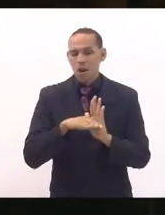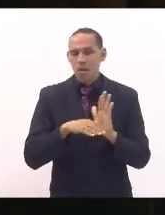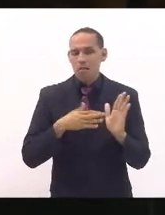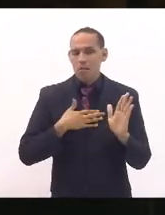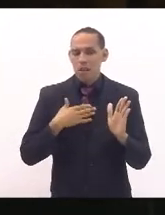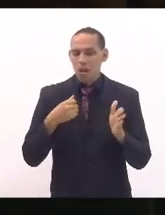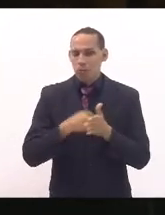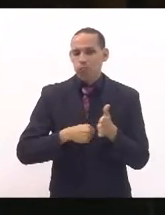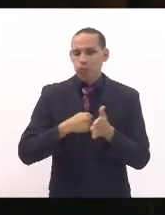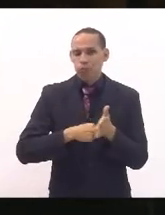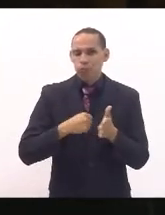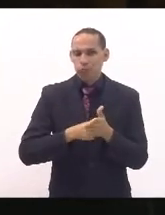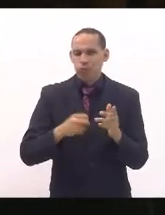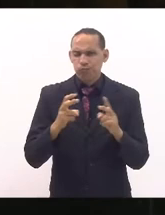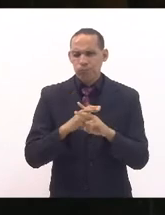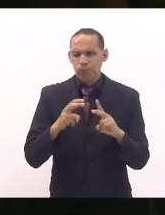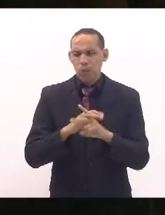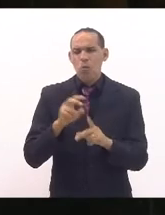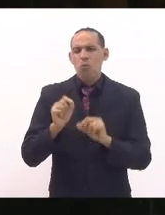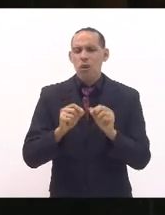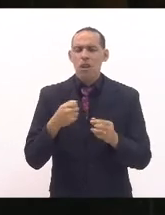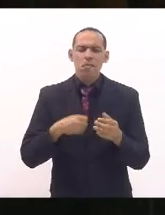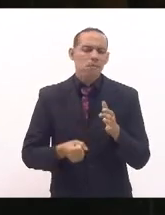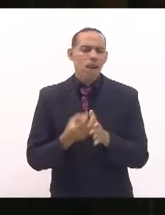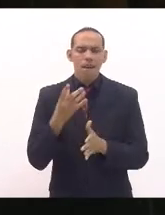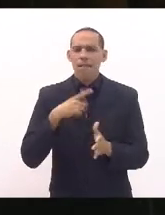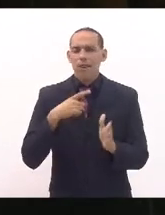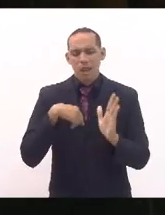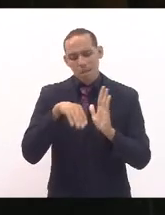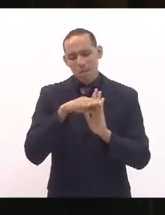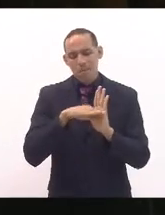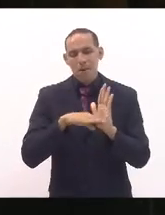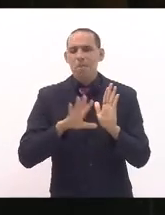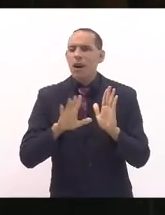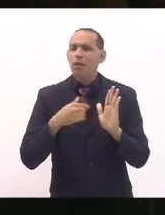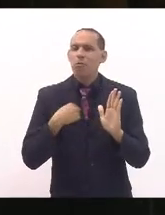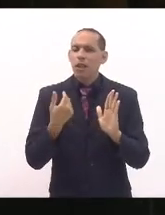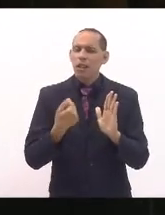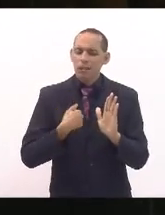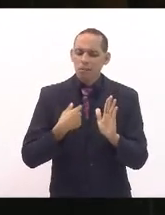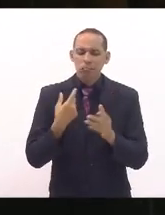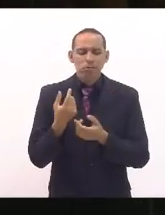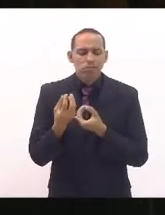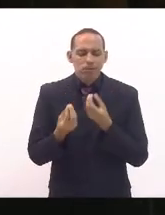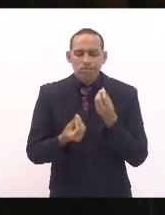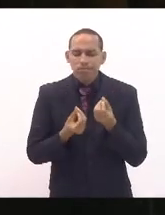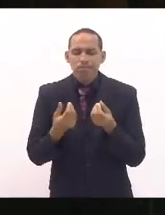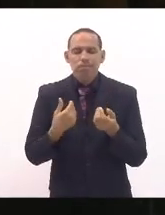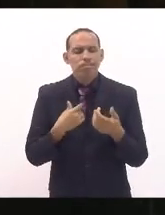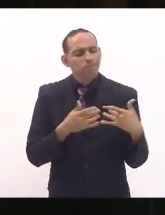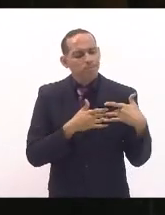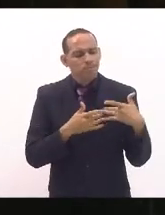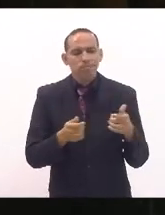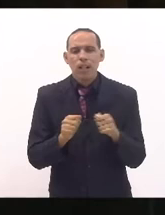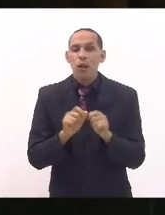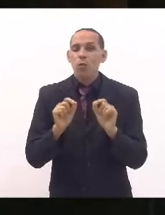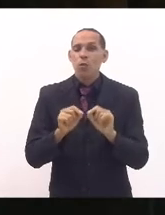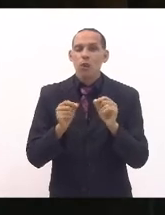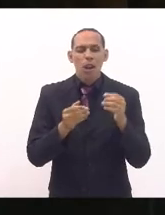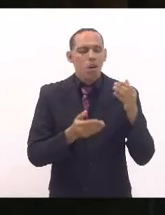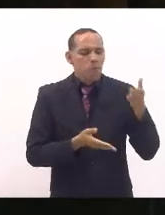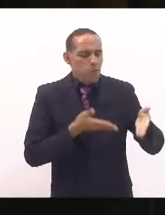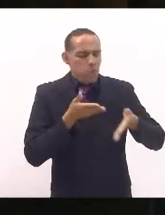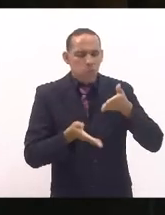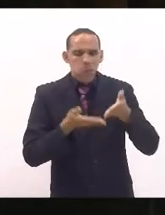brigo, lógico, eu tenho várias, mas uma que eu sou muito sensível e faço com muito coração, é cuidar e zelar